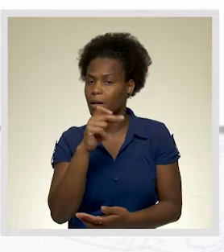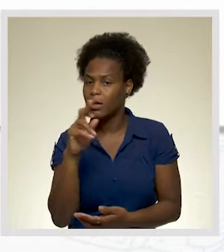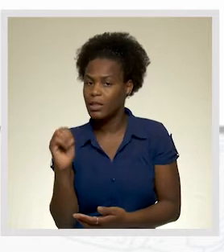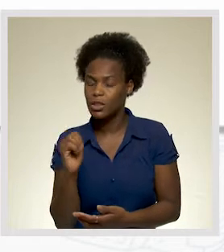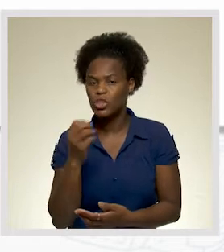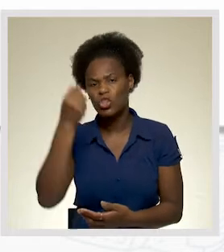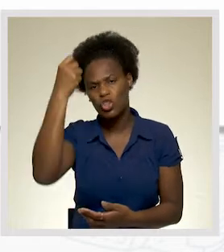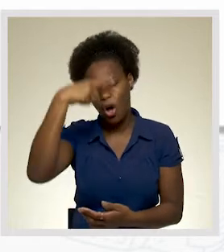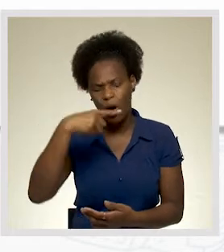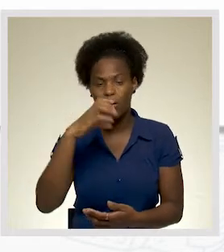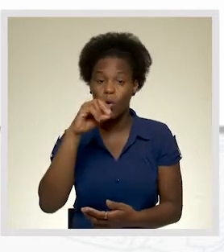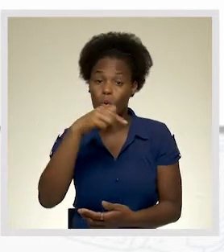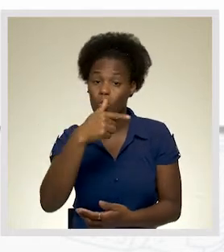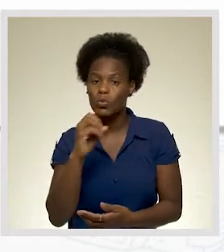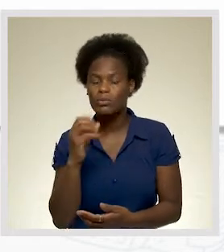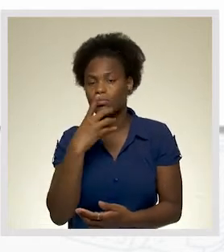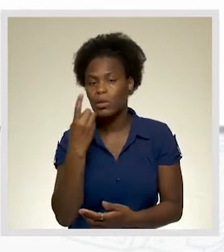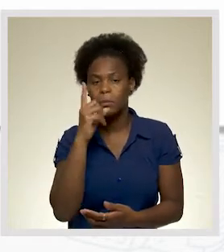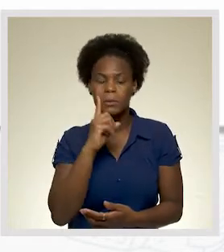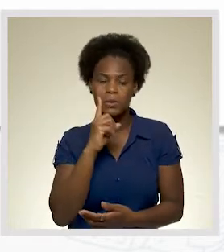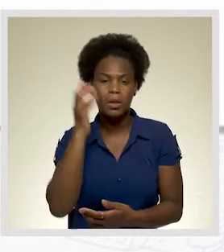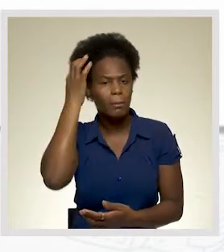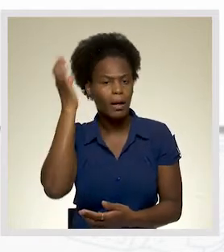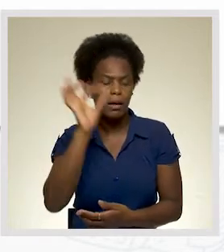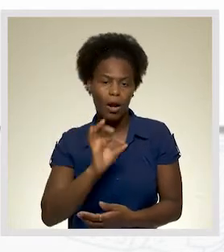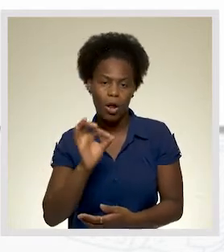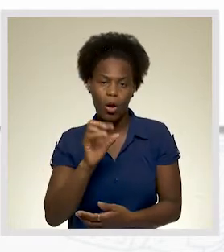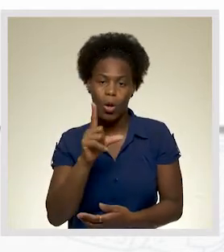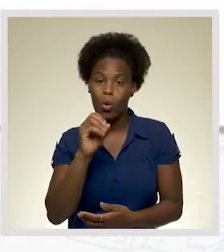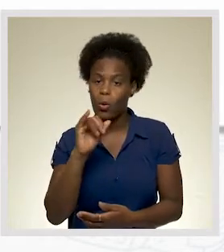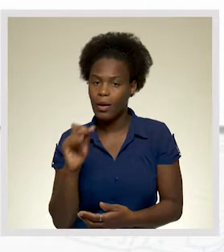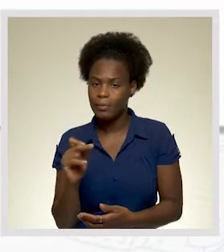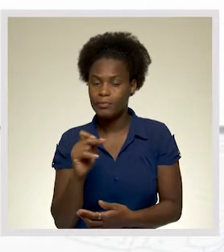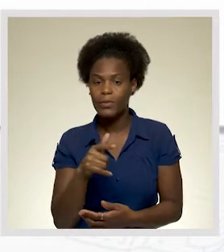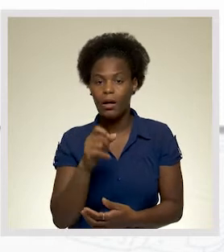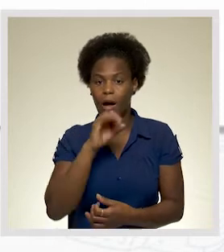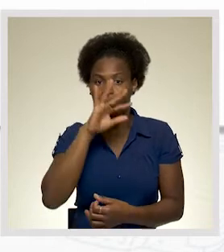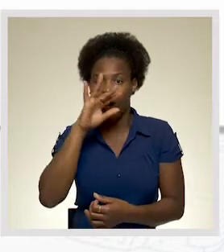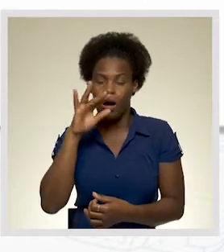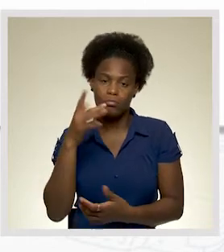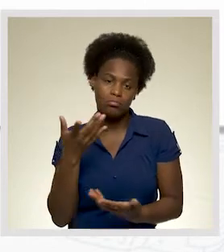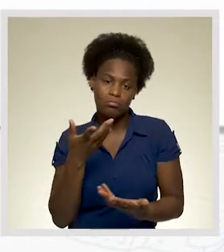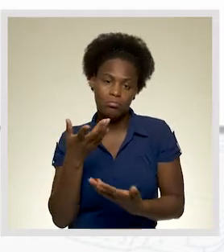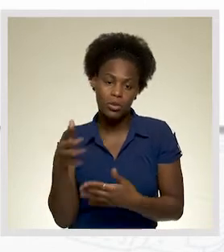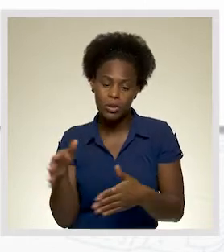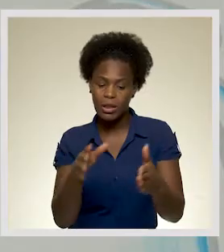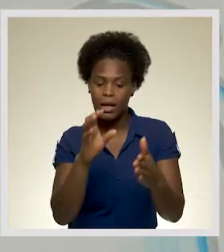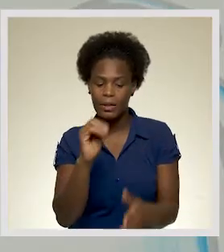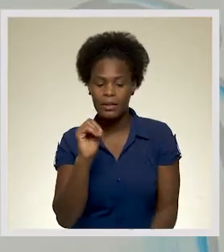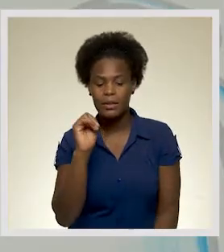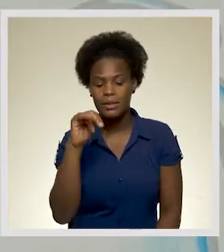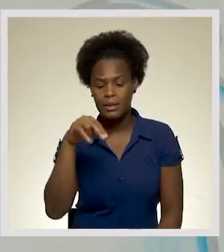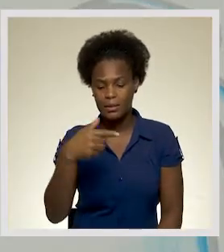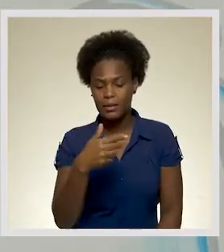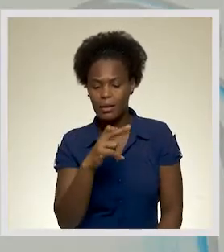Singularidades de uma Rapariga Loira, O Mistério da Estrada de Sintra. Entre o